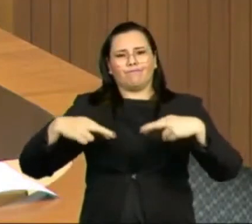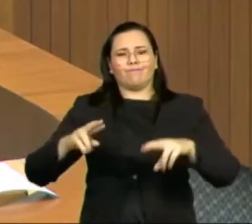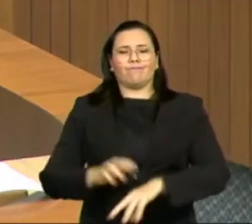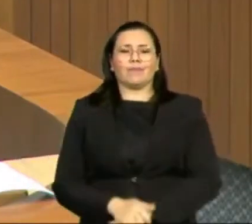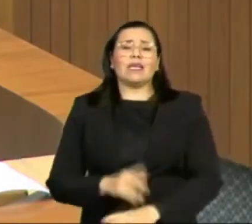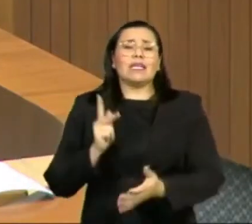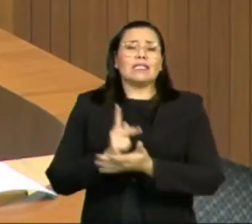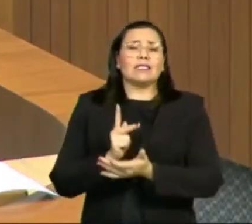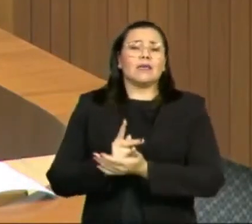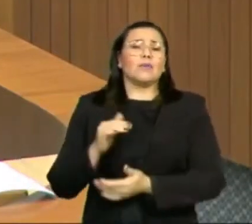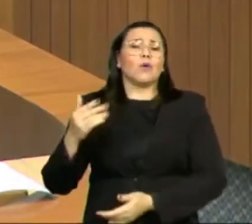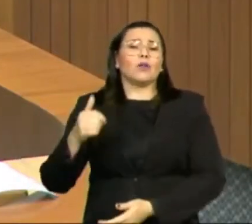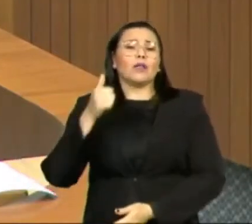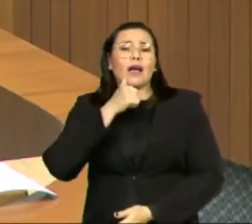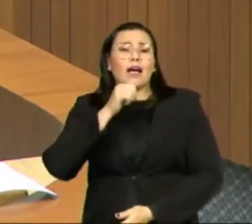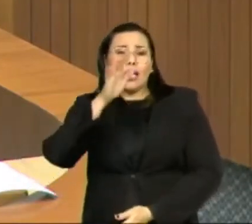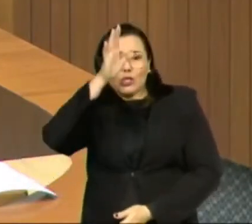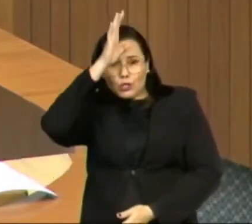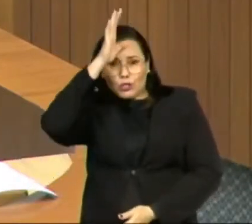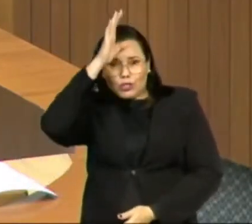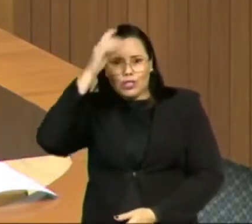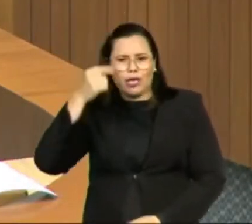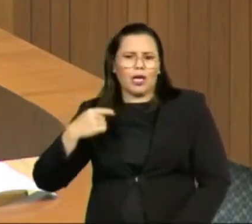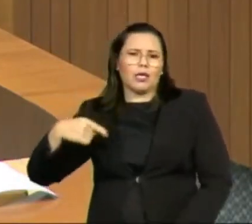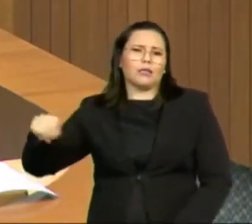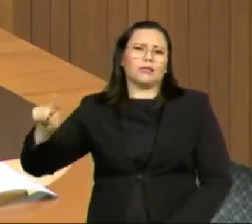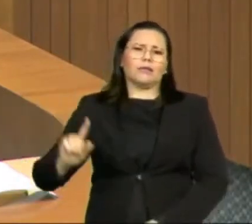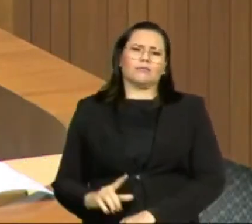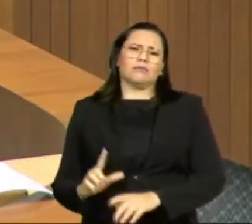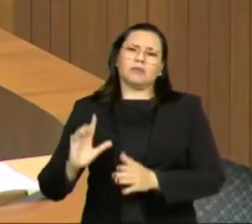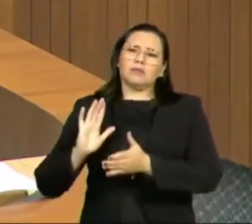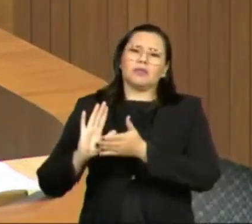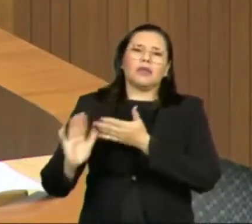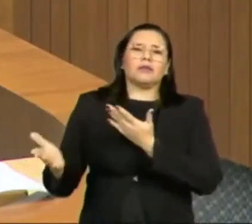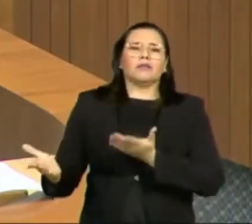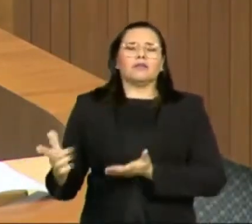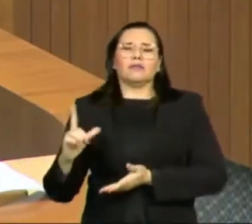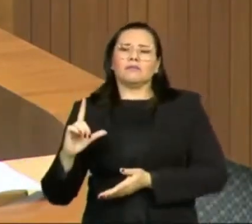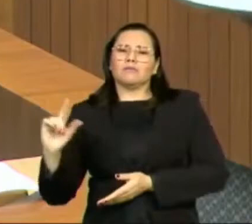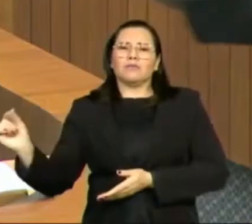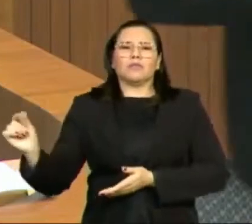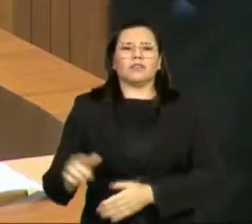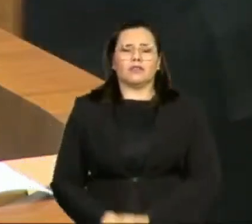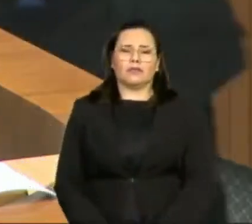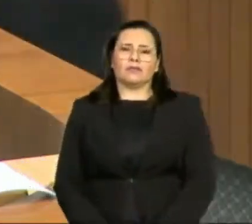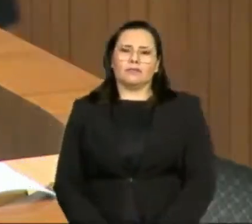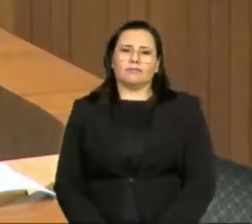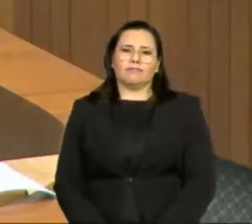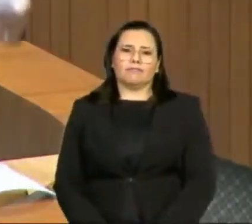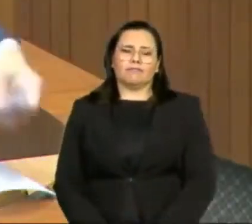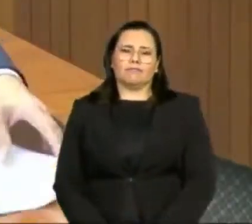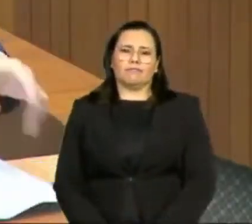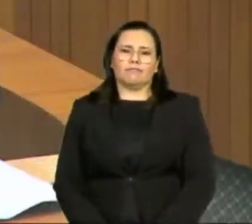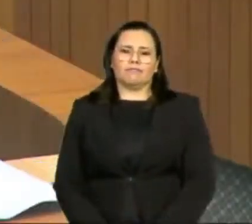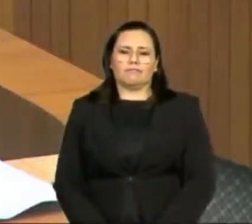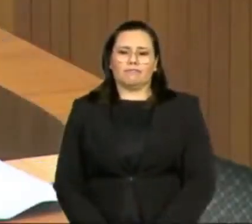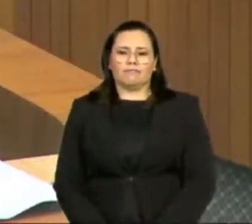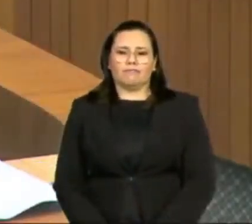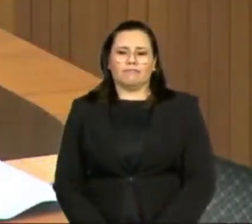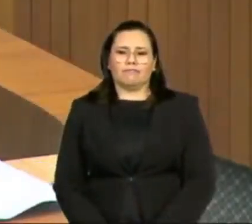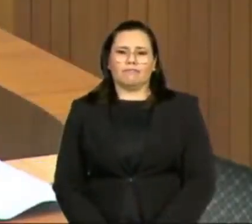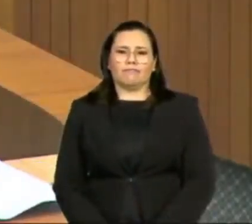Jota, saía. Ou para igreja ou feira, em qualquer lugar. Esse aqui não é apenas um dos